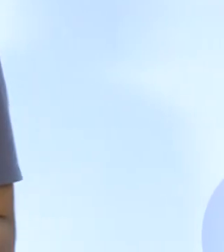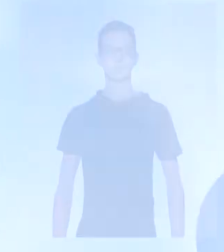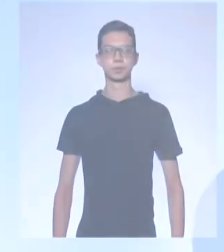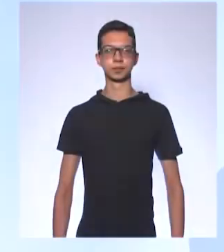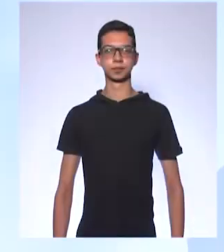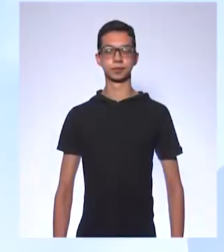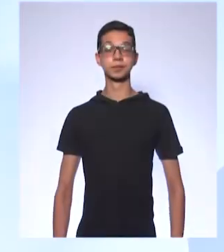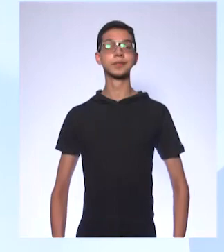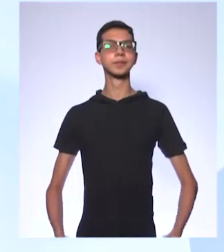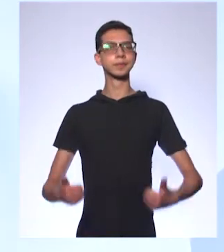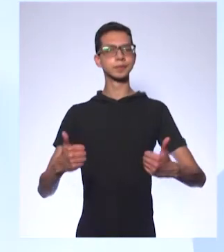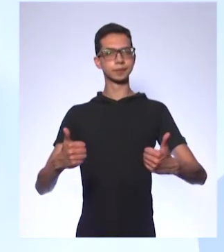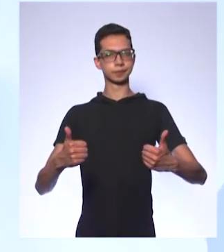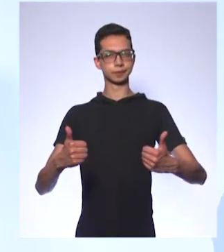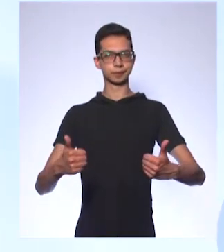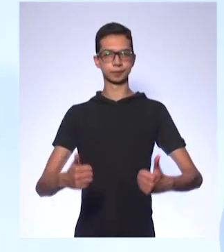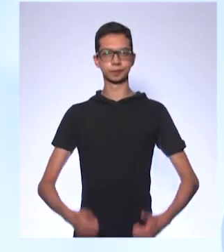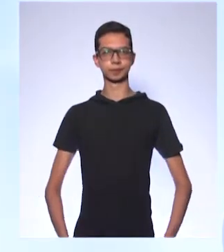Bom,